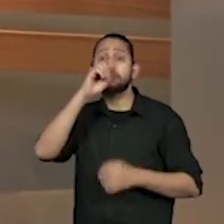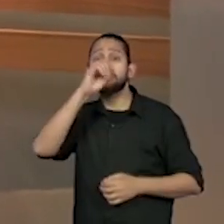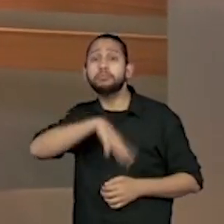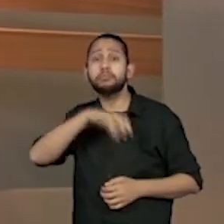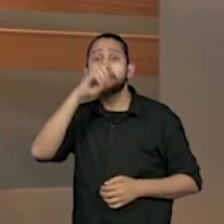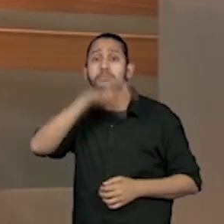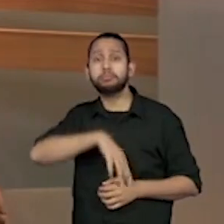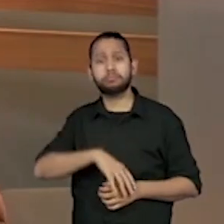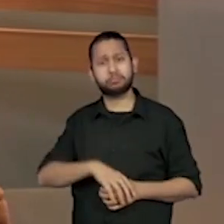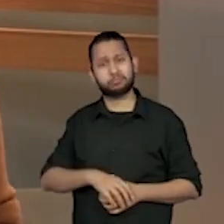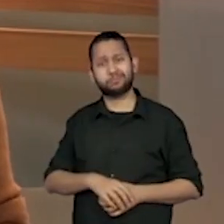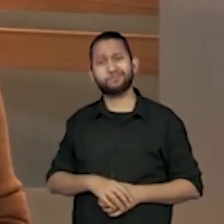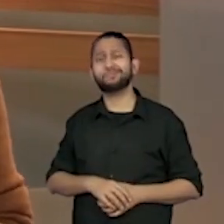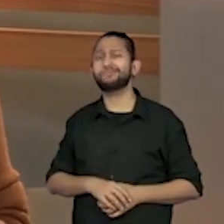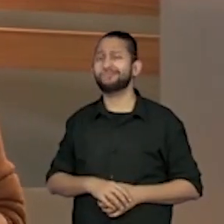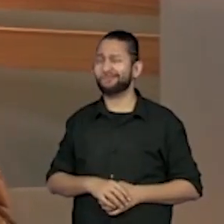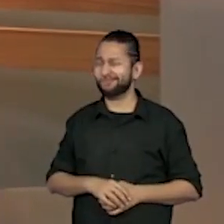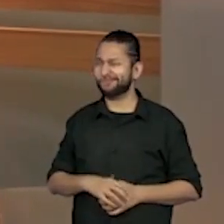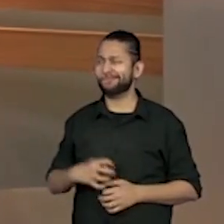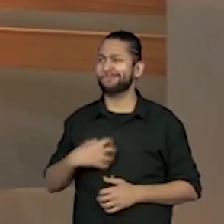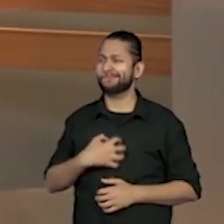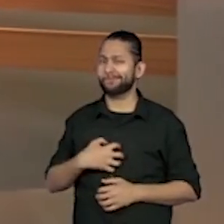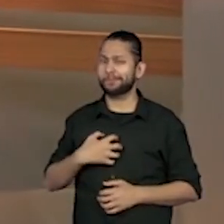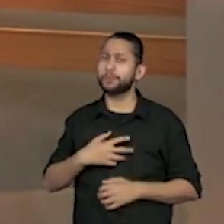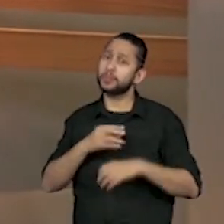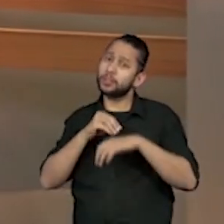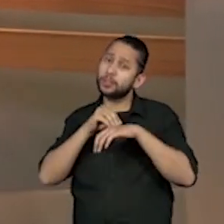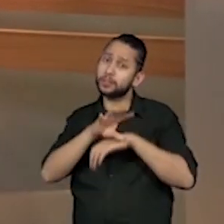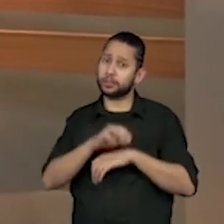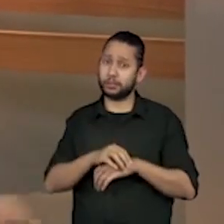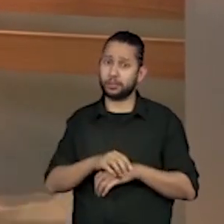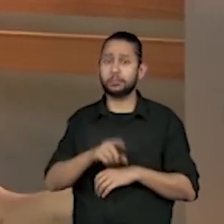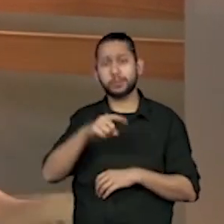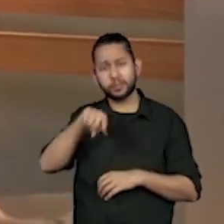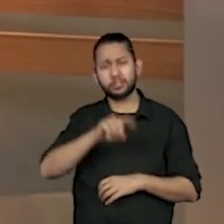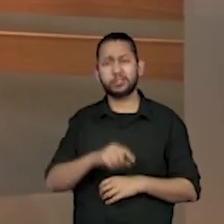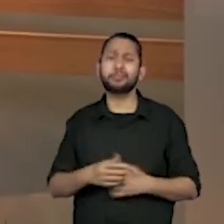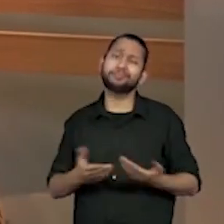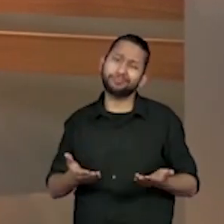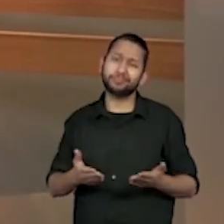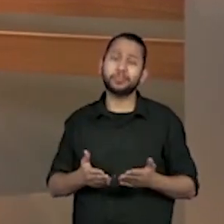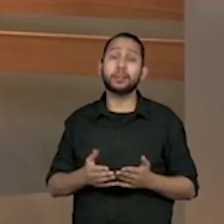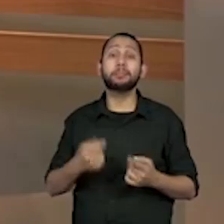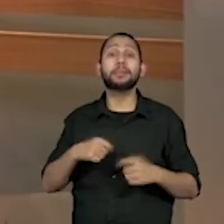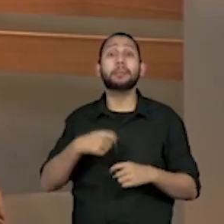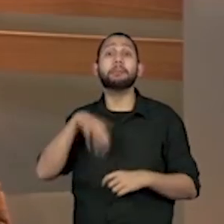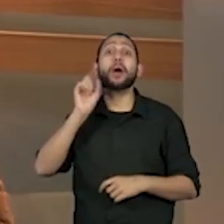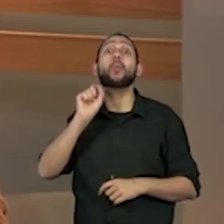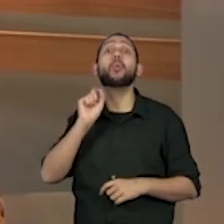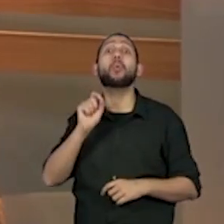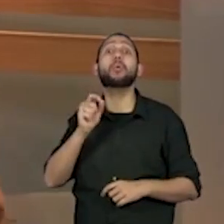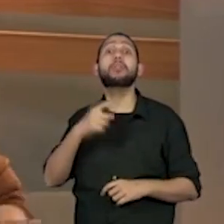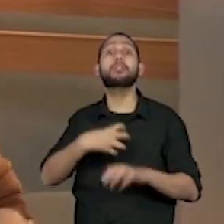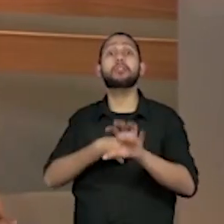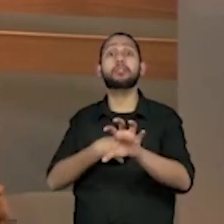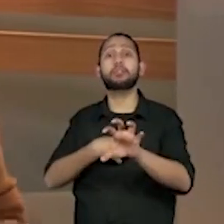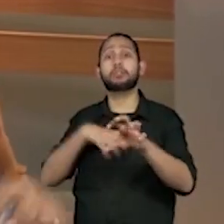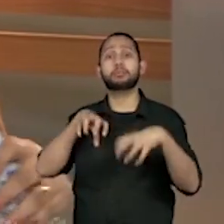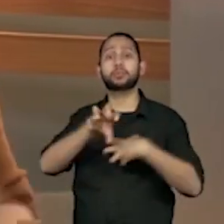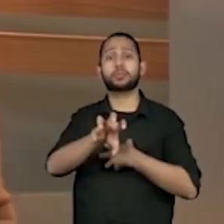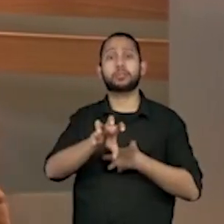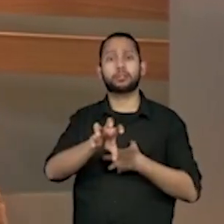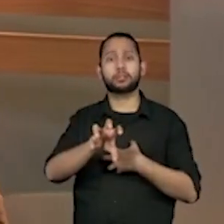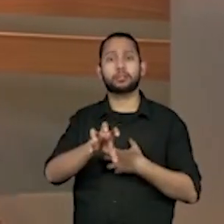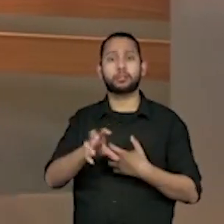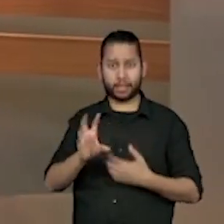ofensivos, bem chatos. E aí eu queria dar um recadinho hoje para vocês, assim, vamos ter um pouquinho mais de empatia. Não é nada fácil